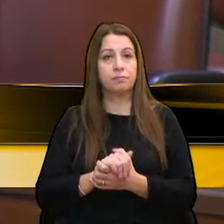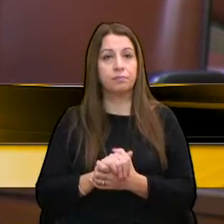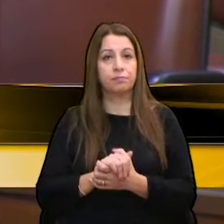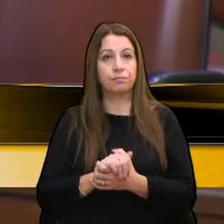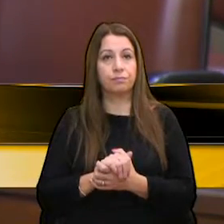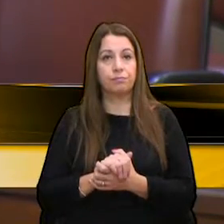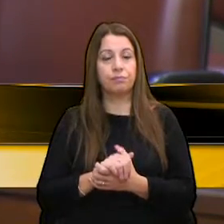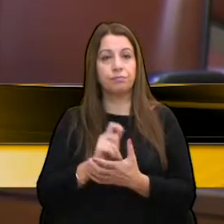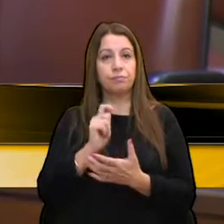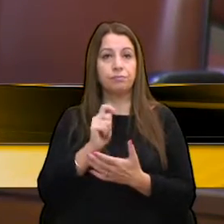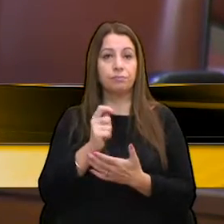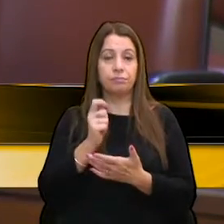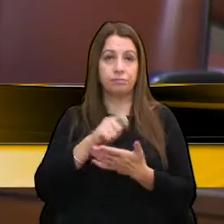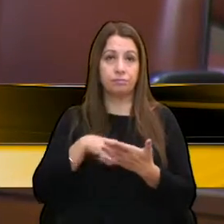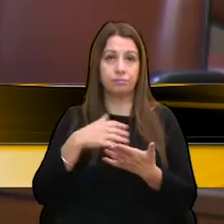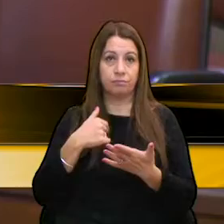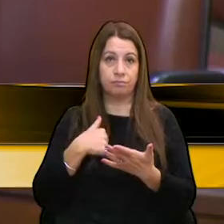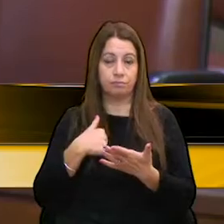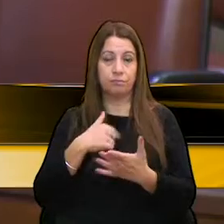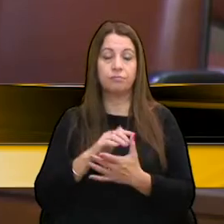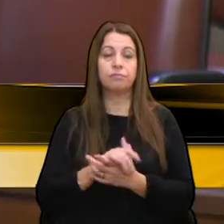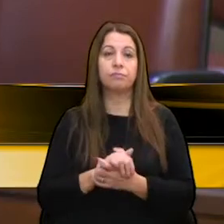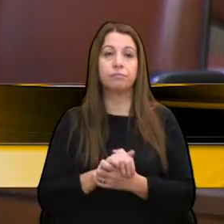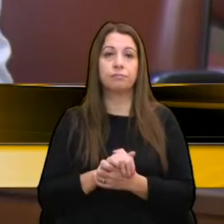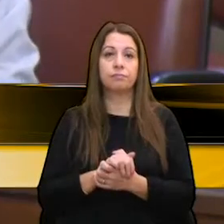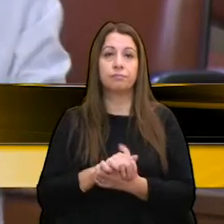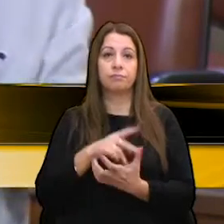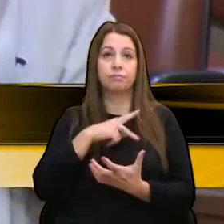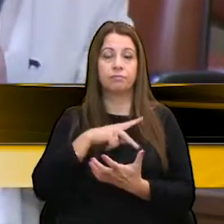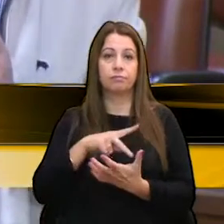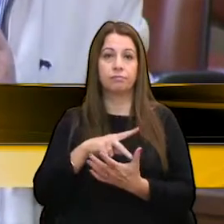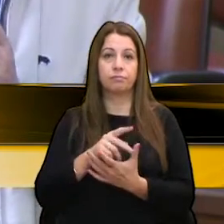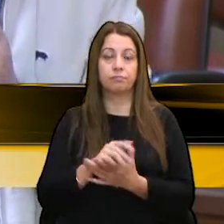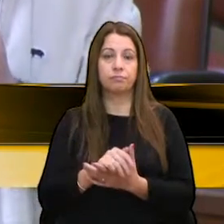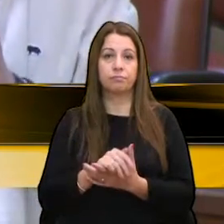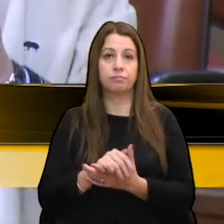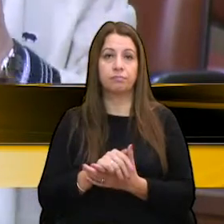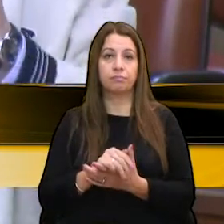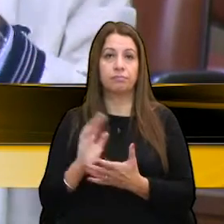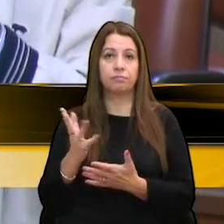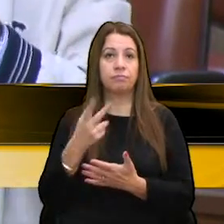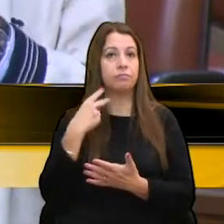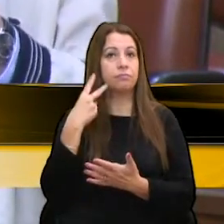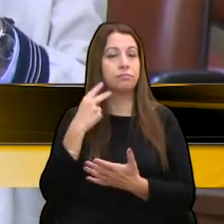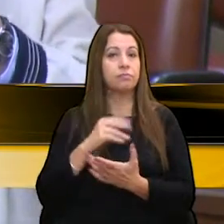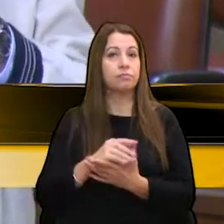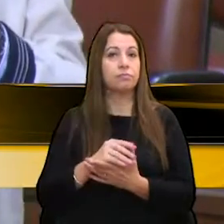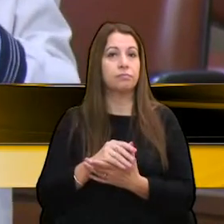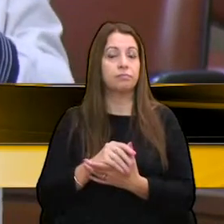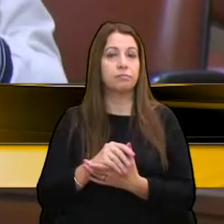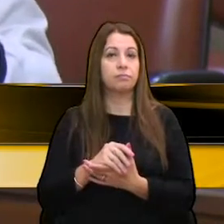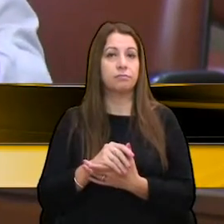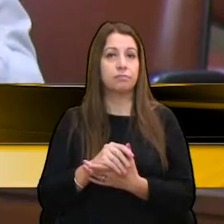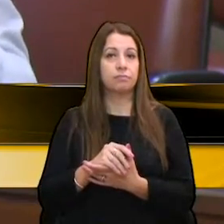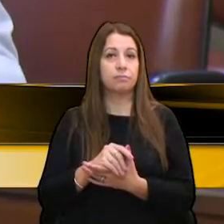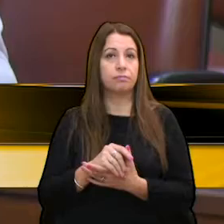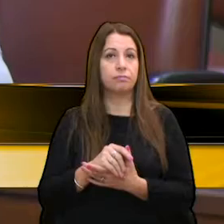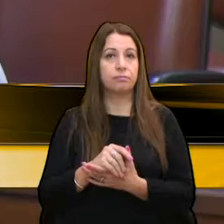política, assina este vereador. Senhor presidente, senhor nobres pares, pessoal que,